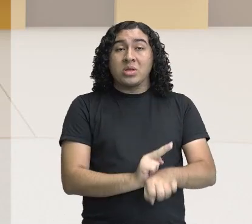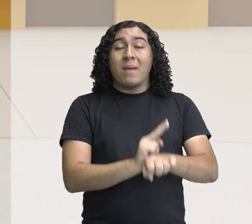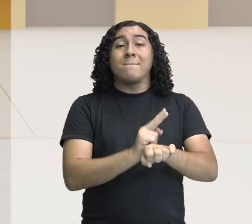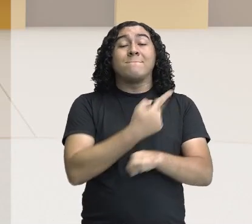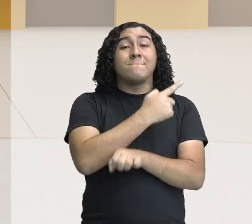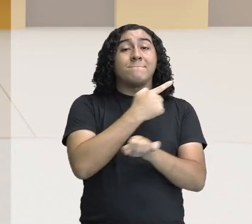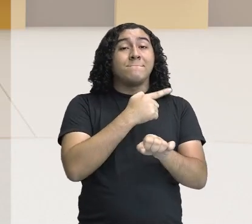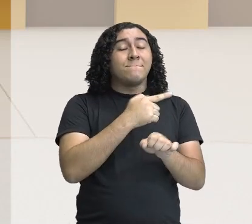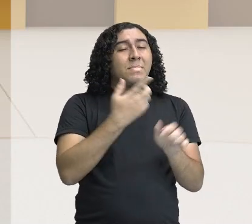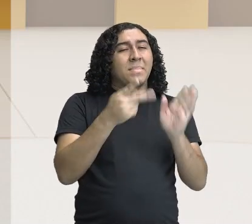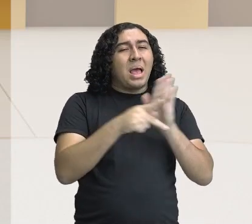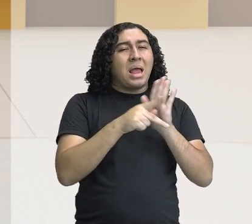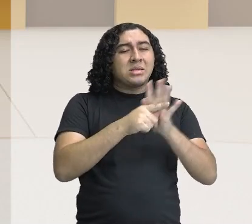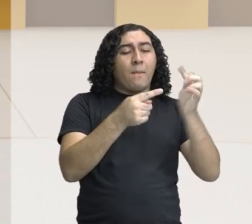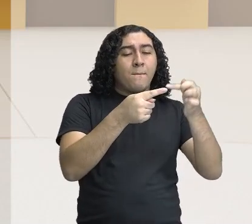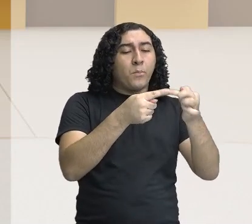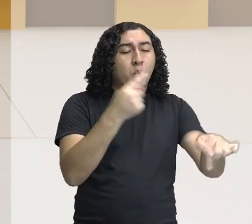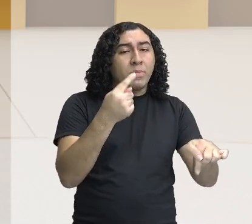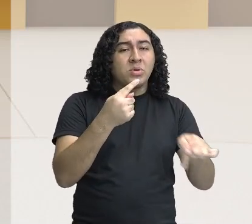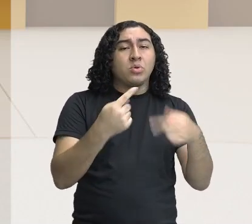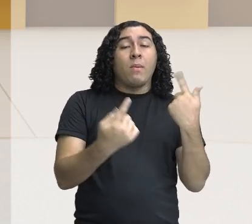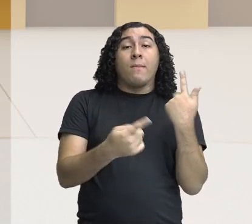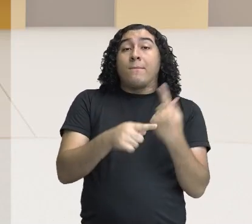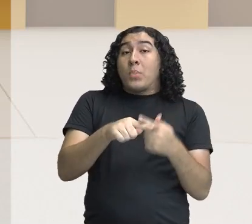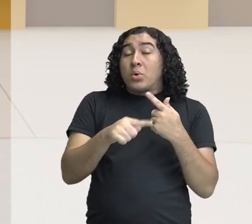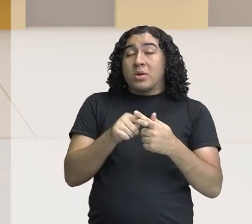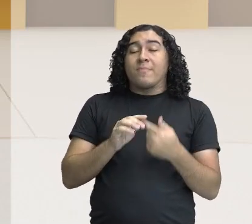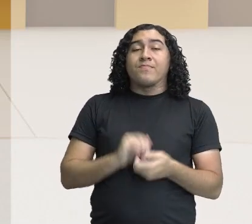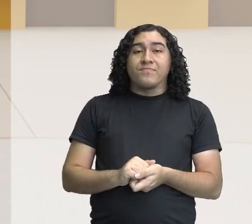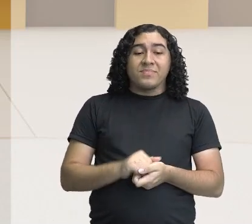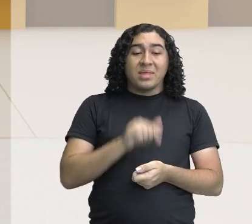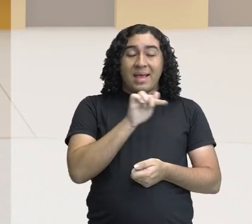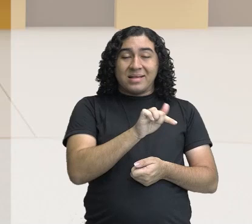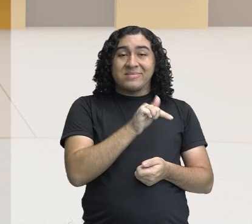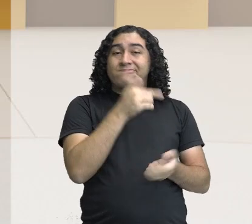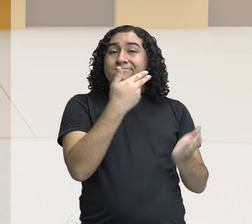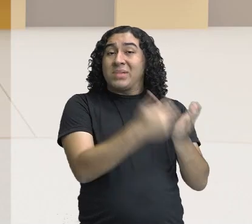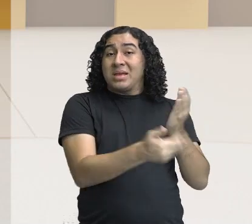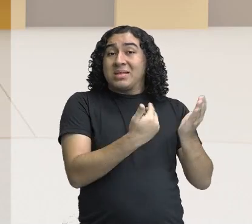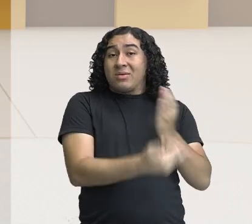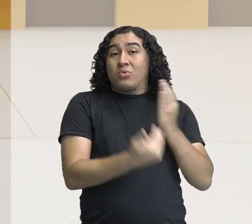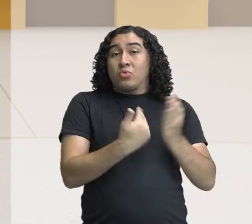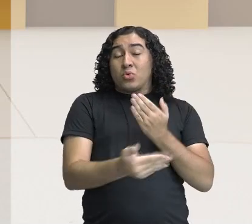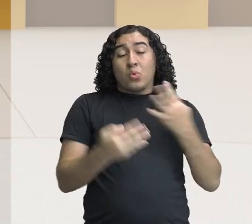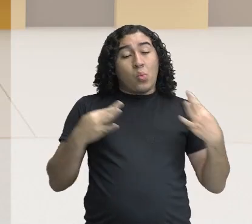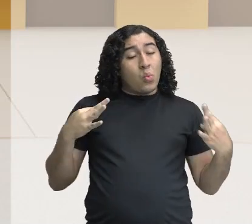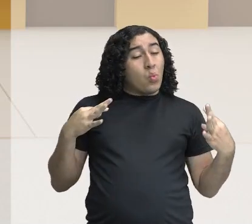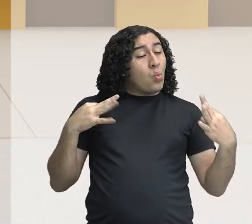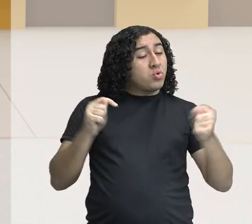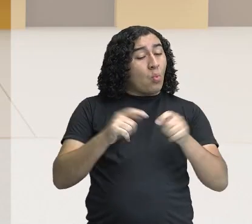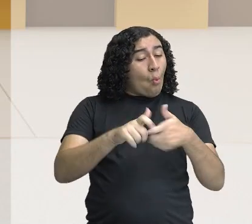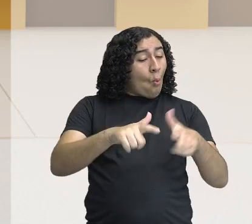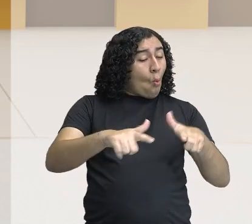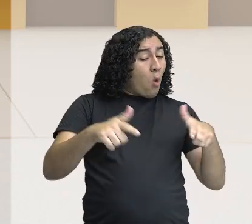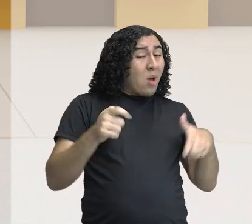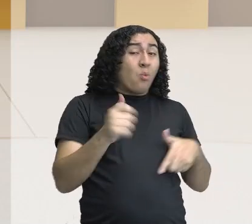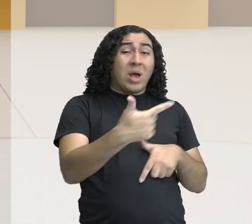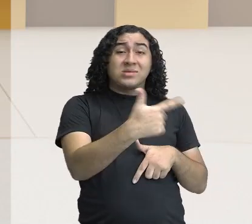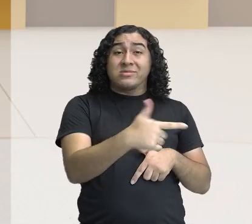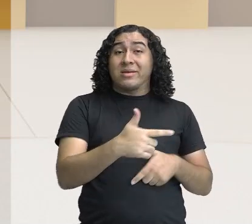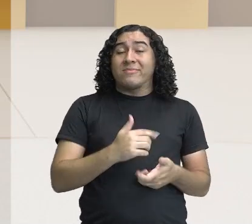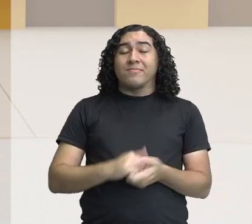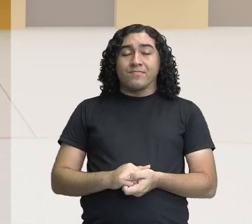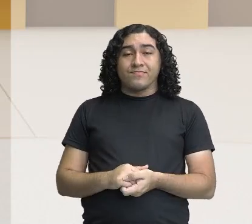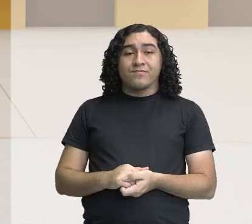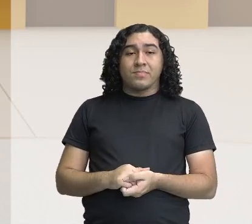Por quê? Tamanha exploração, boa parte dela deixou de existir. Historicamente, conta muito isso, né? Não é